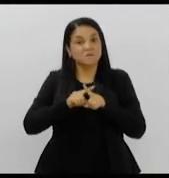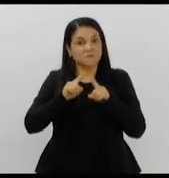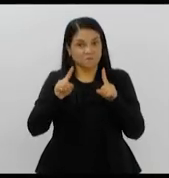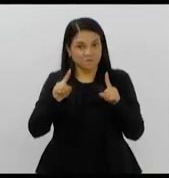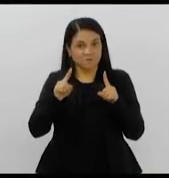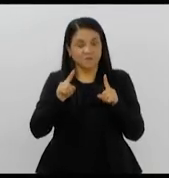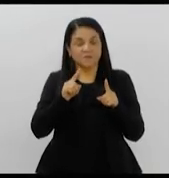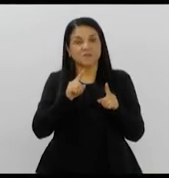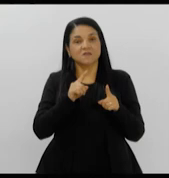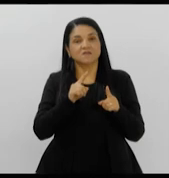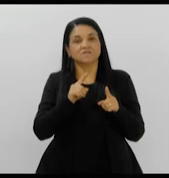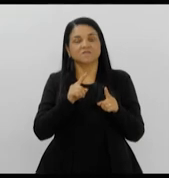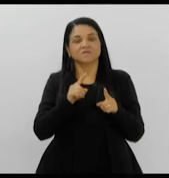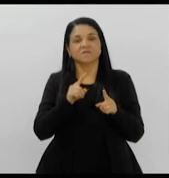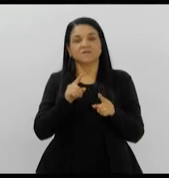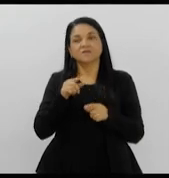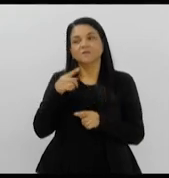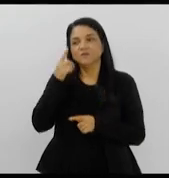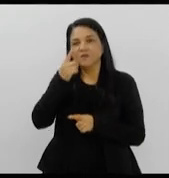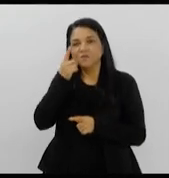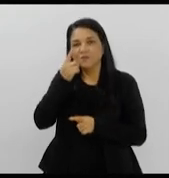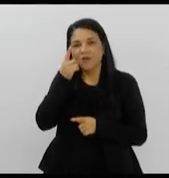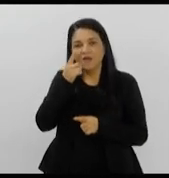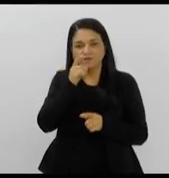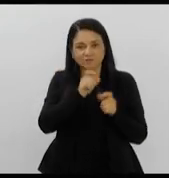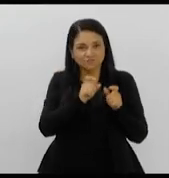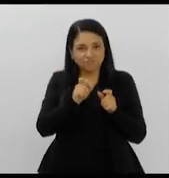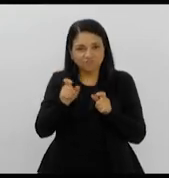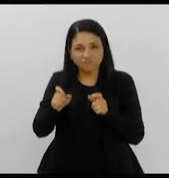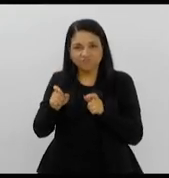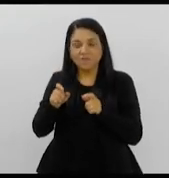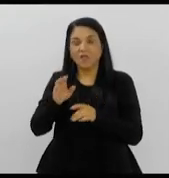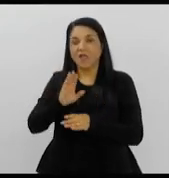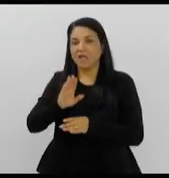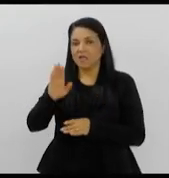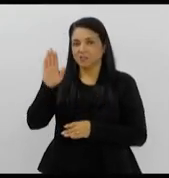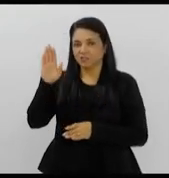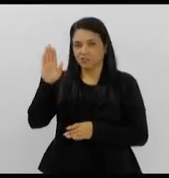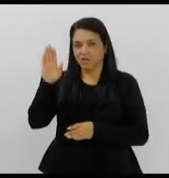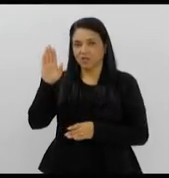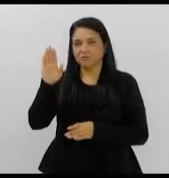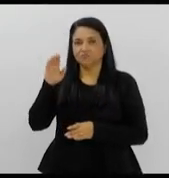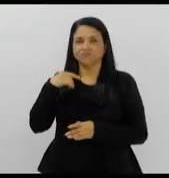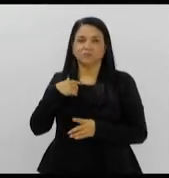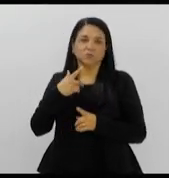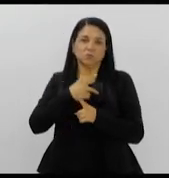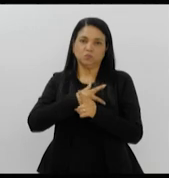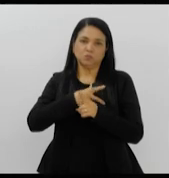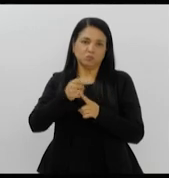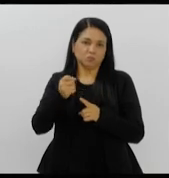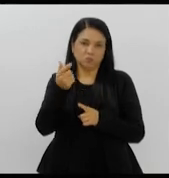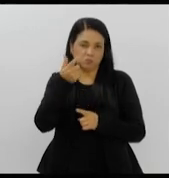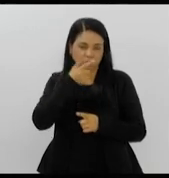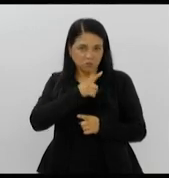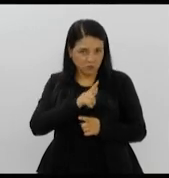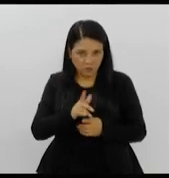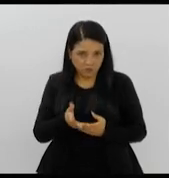muitos aqui foram candidatos e também não foram